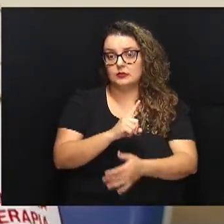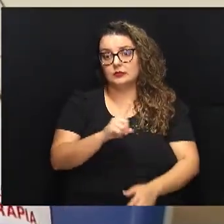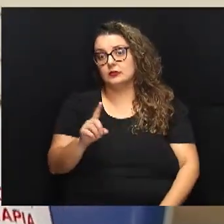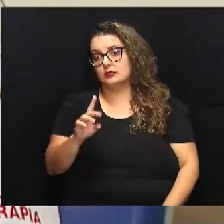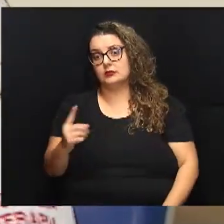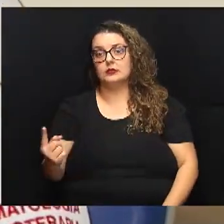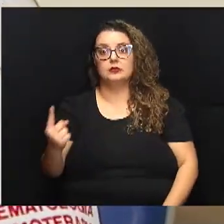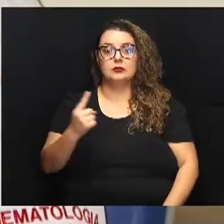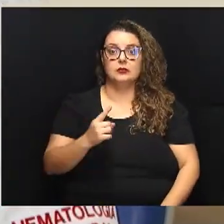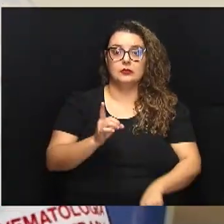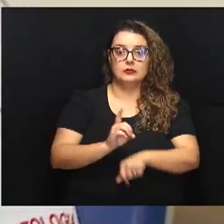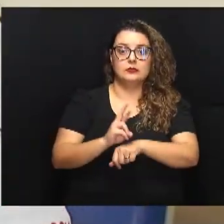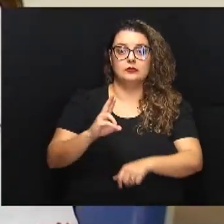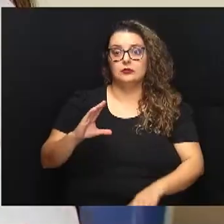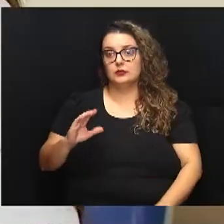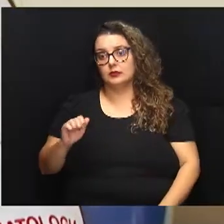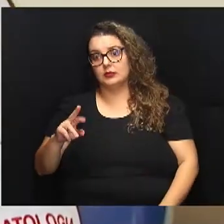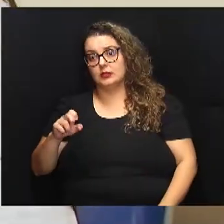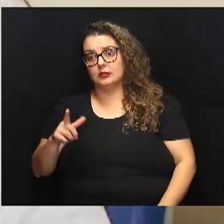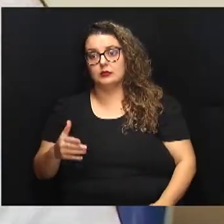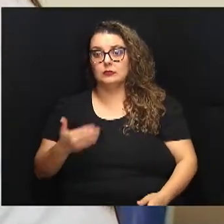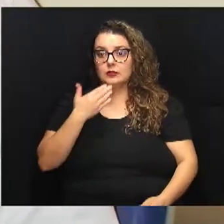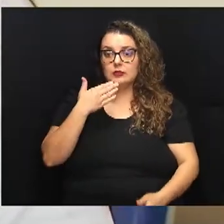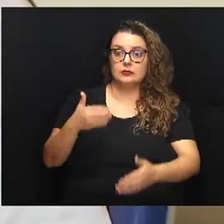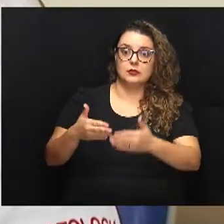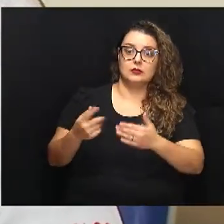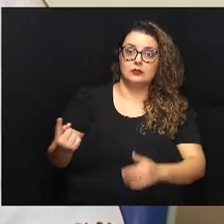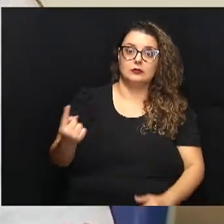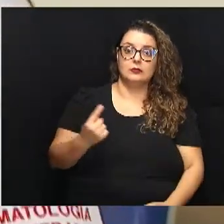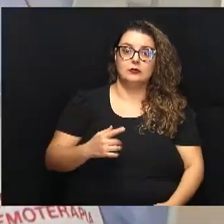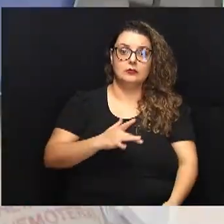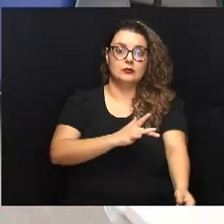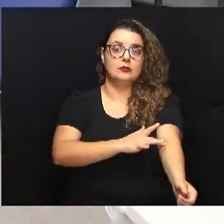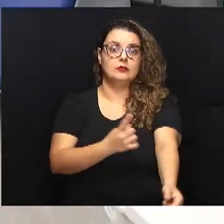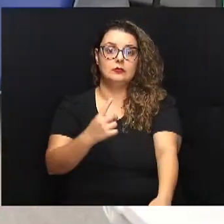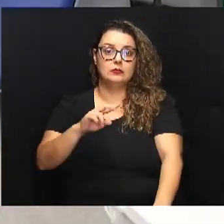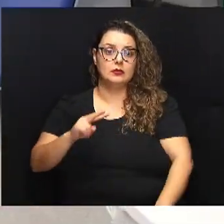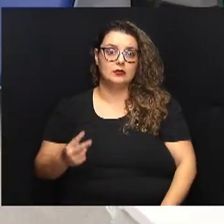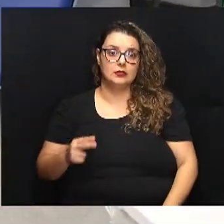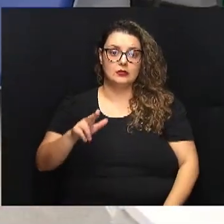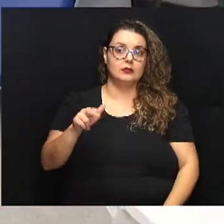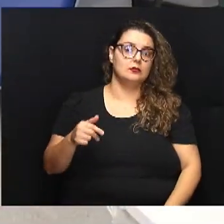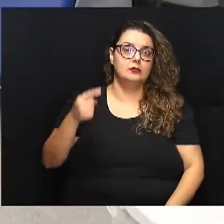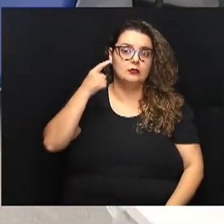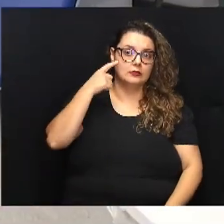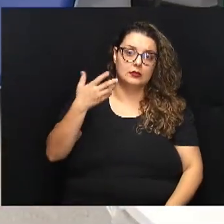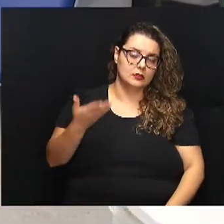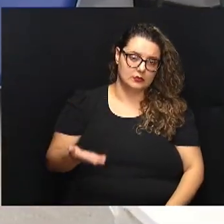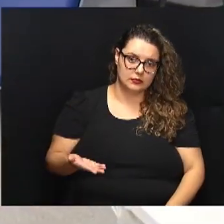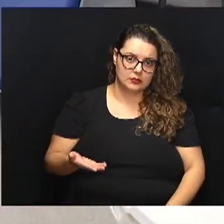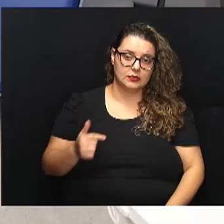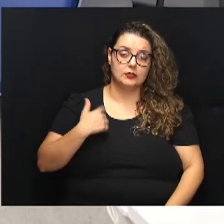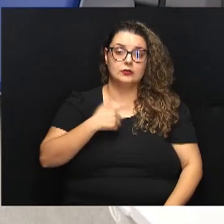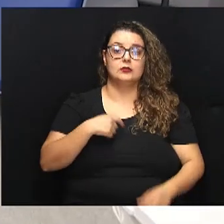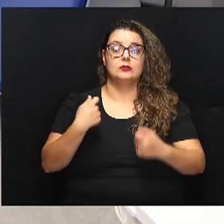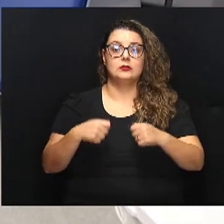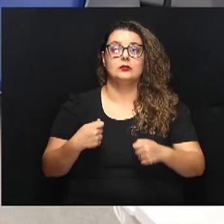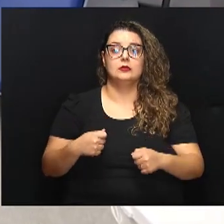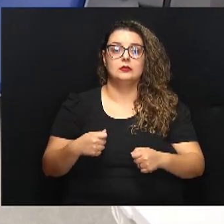doutora Carol vir aqui, pedir por favor que venha o Hemocentro, você doar uma vez e nunca mais pensar a respeito. A gente precisa de